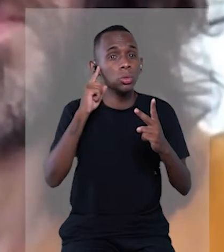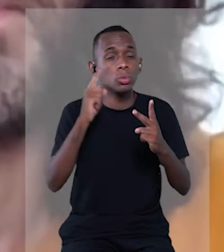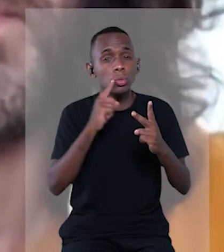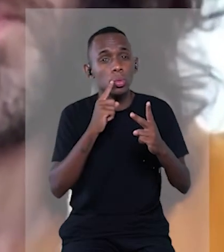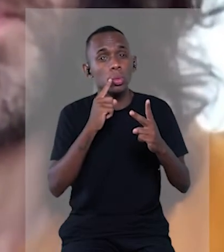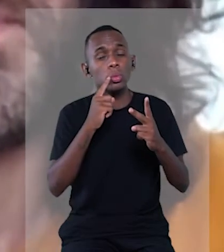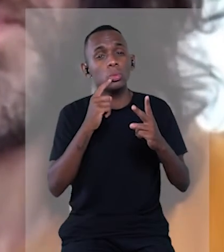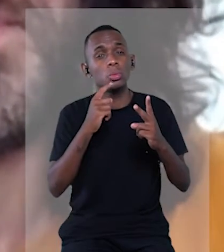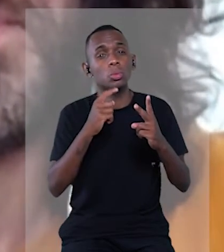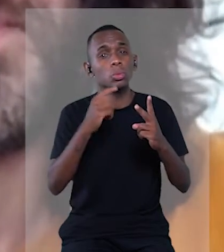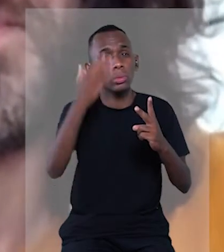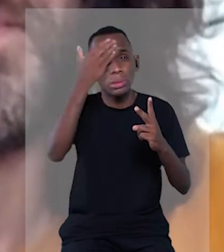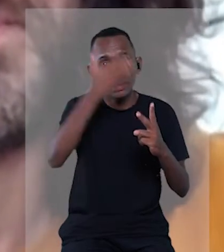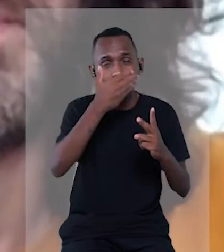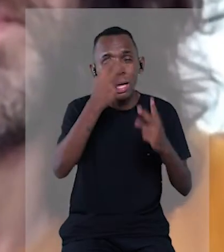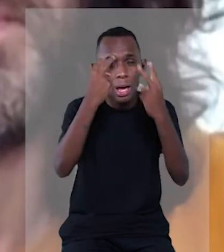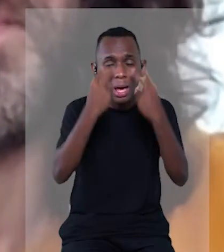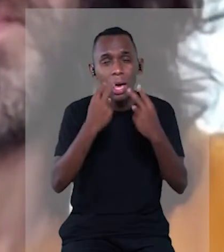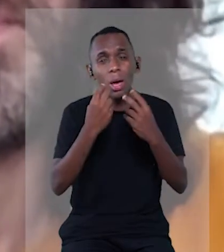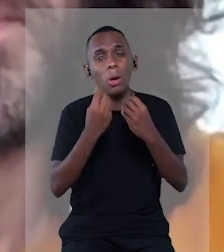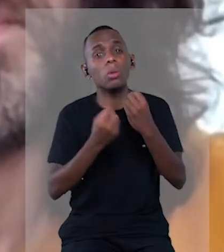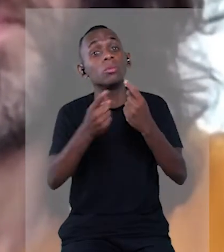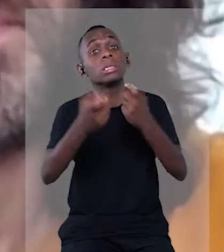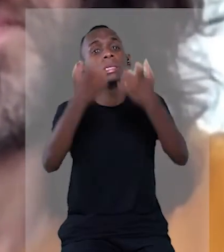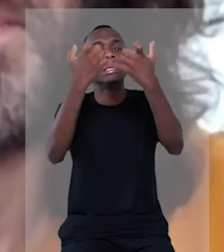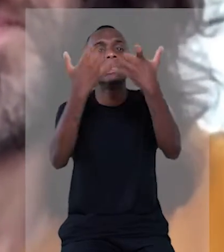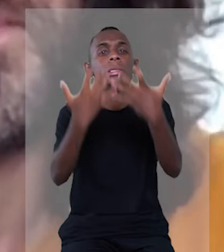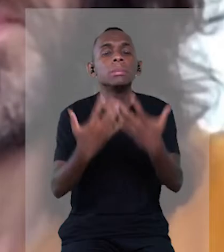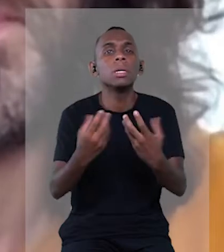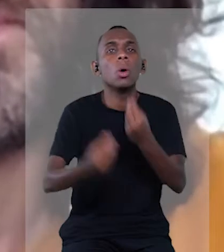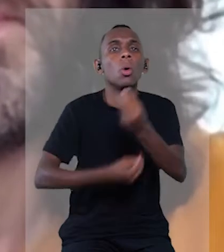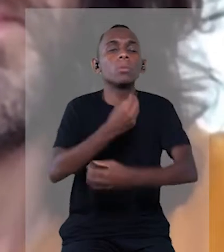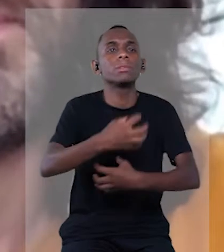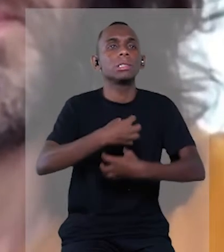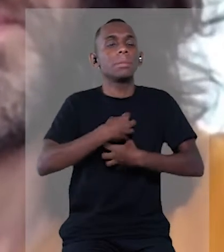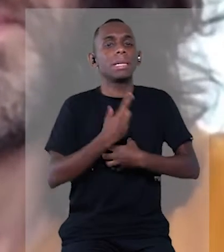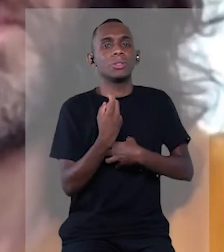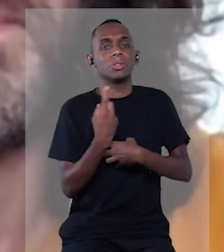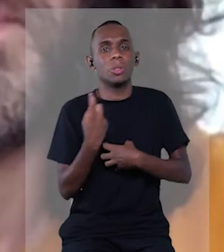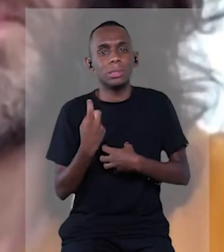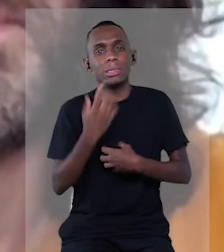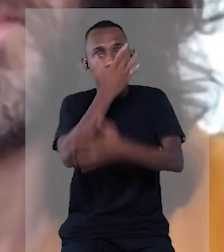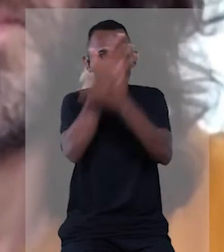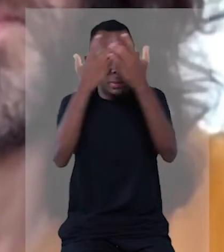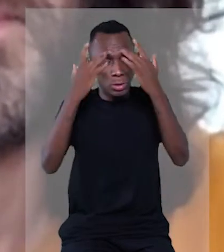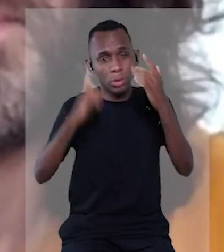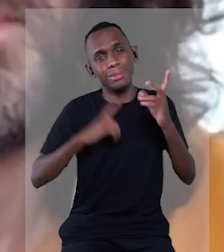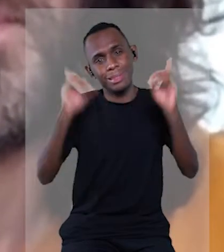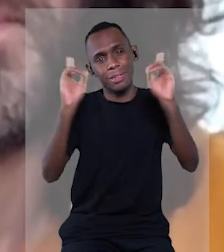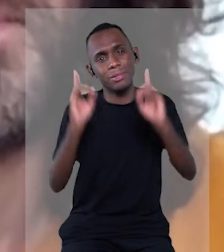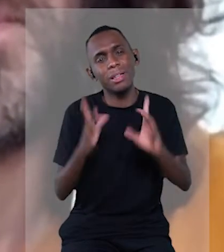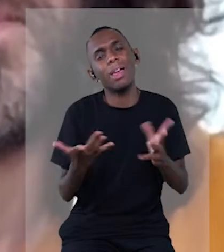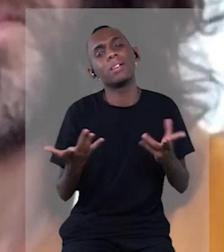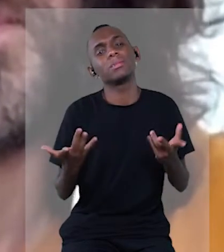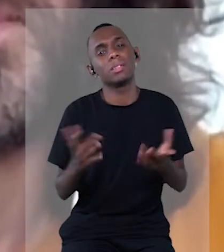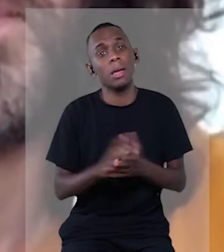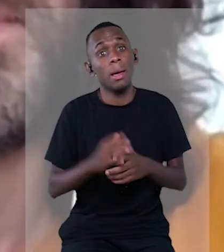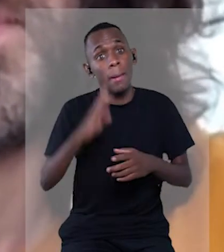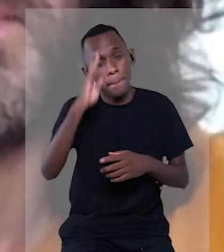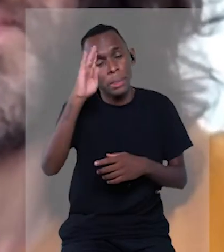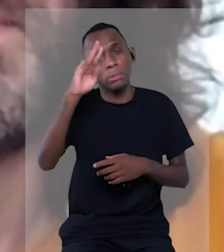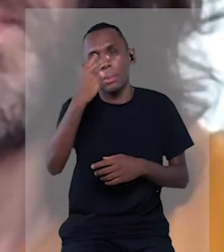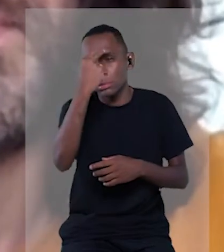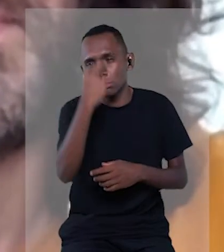de quem é cego, né? Eu acho que você traz de uma forma bem delicada, assim, para falar dessa solidão da pessoa cega, né?